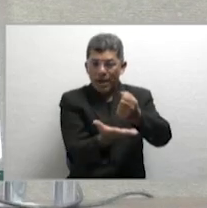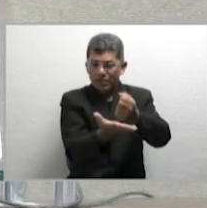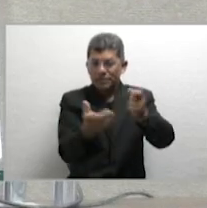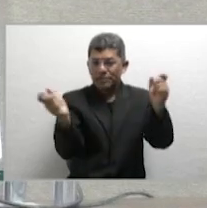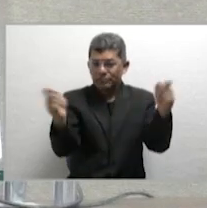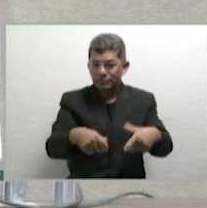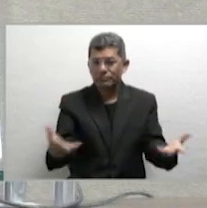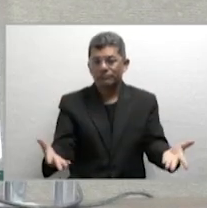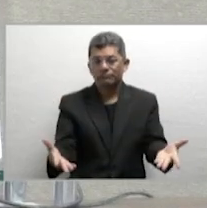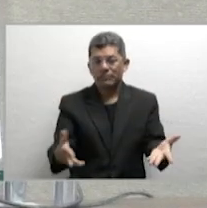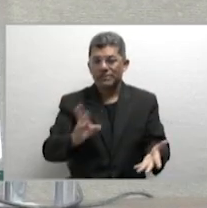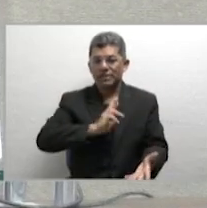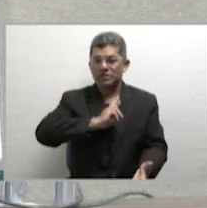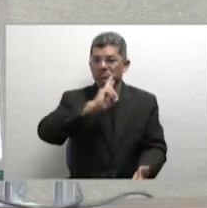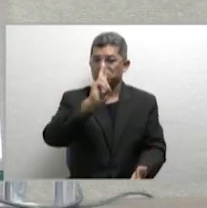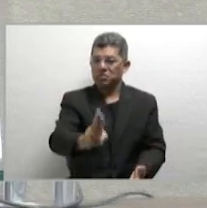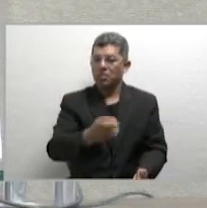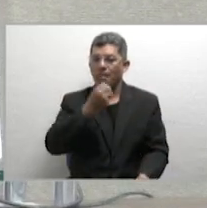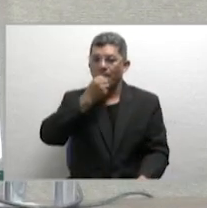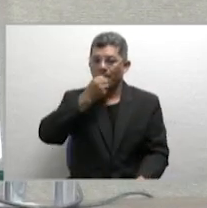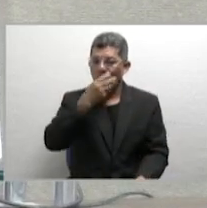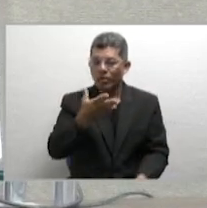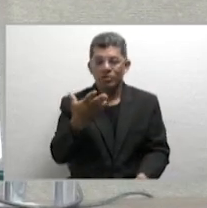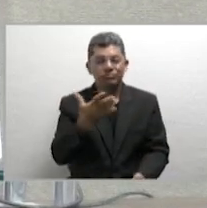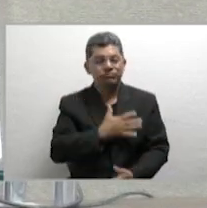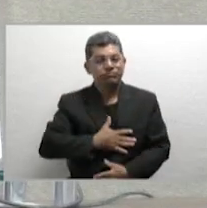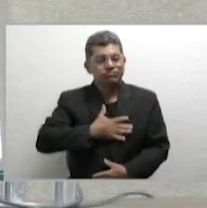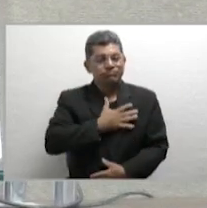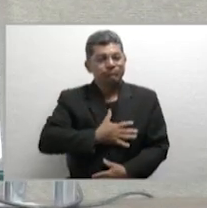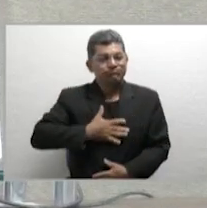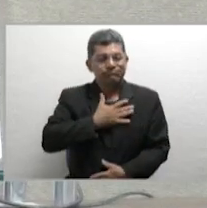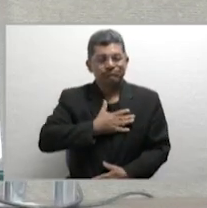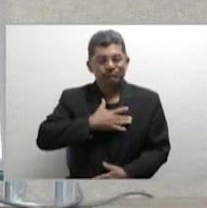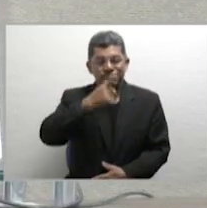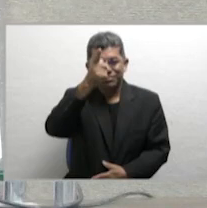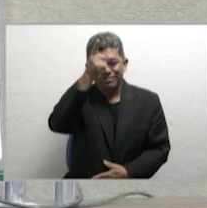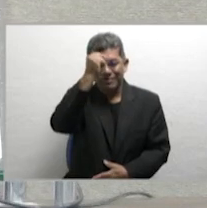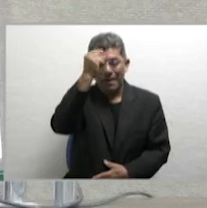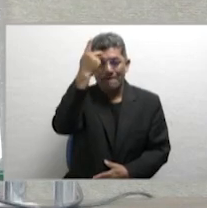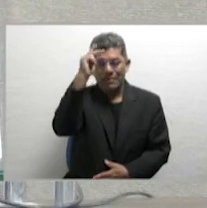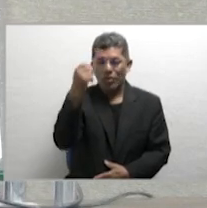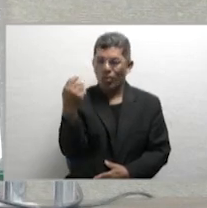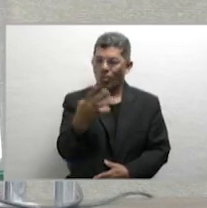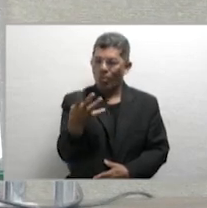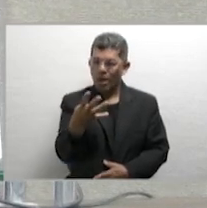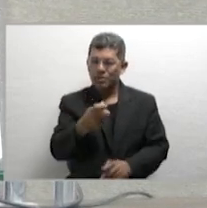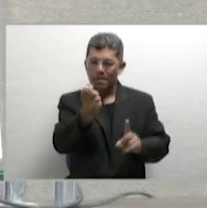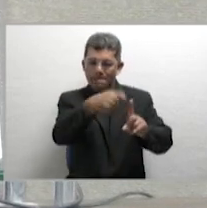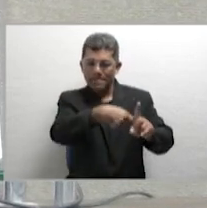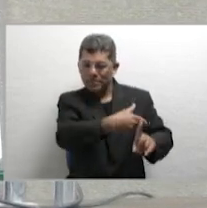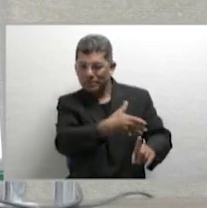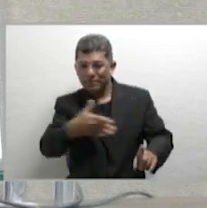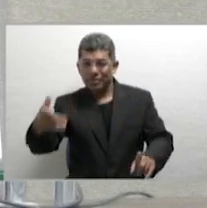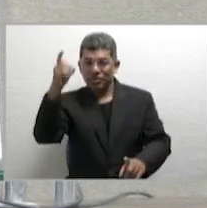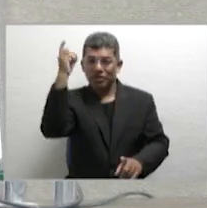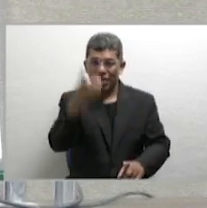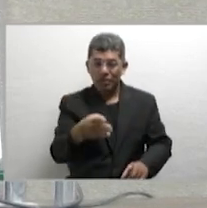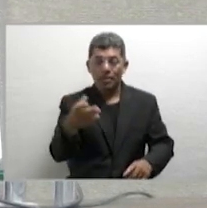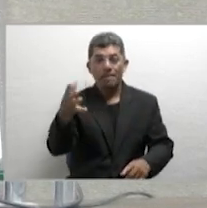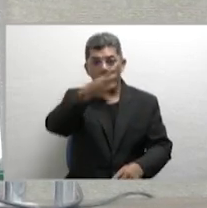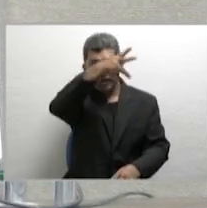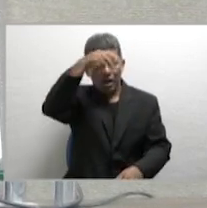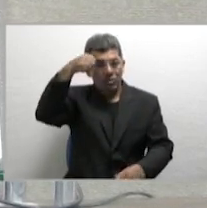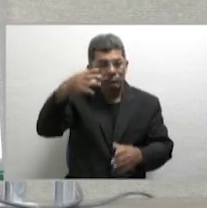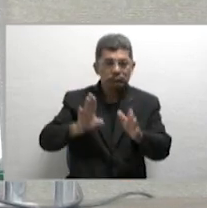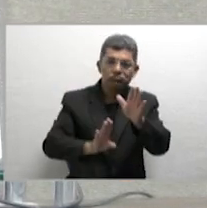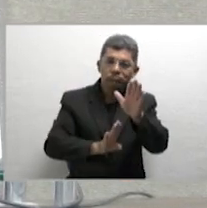esse resultado satisfatório. Pelo quarto quadrimestre consecutivo, Manaus